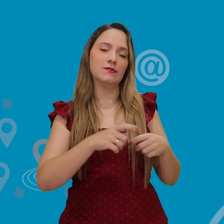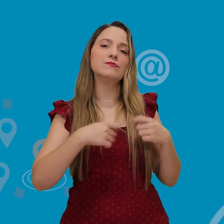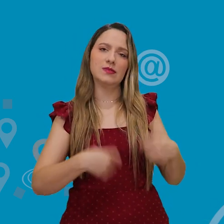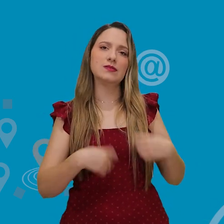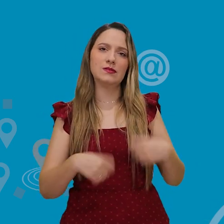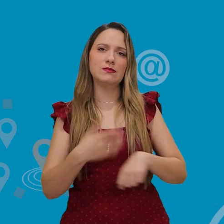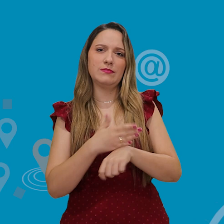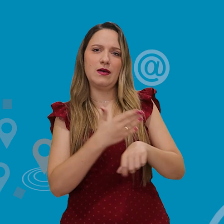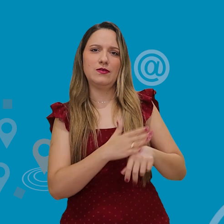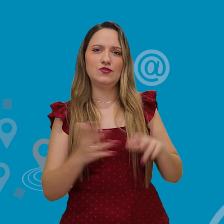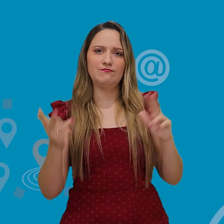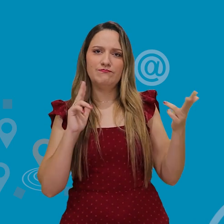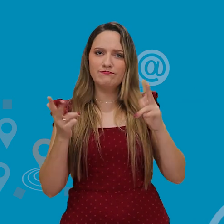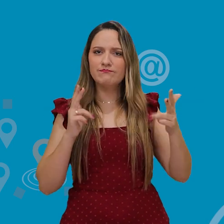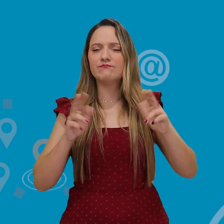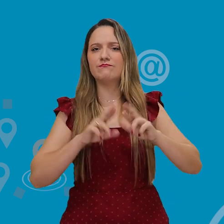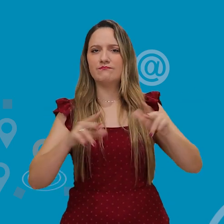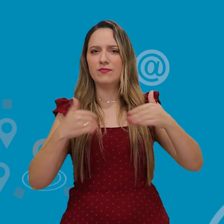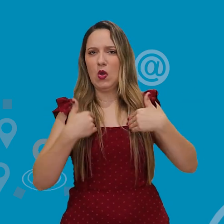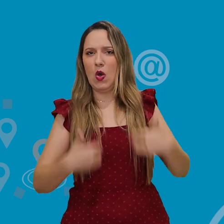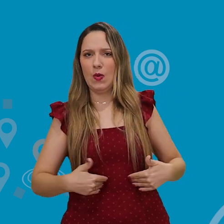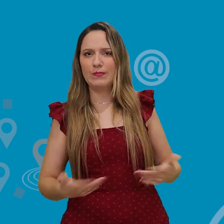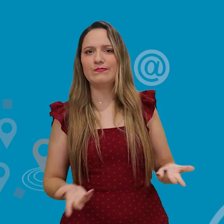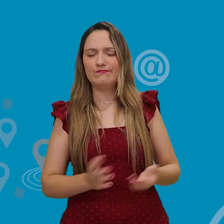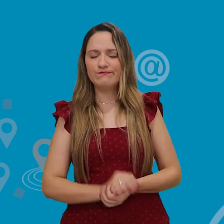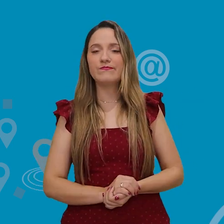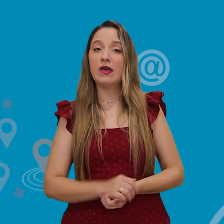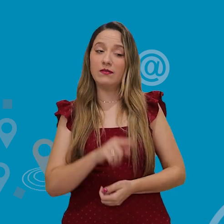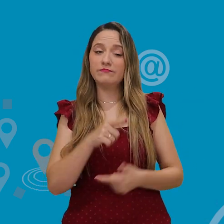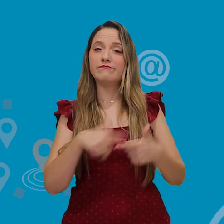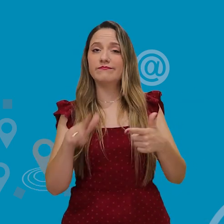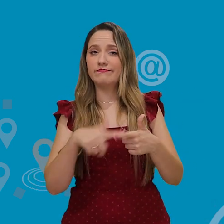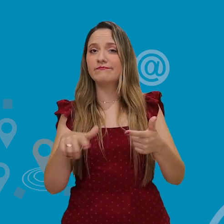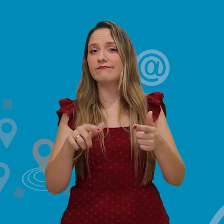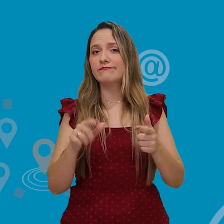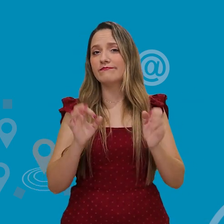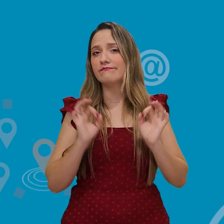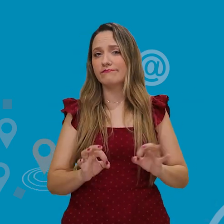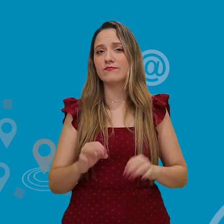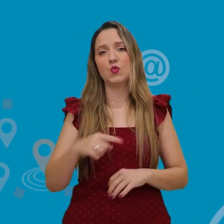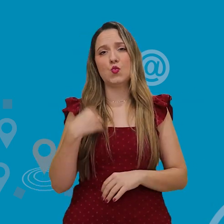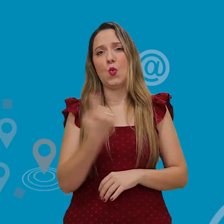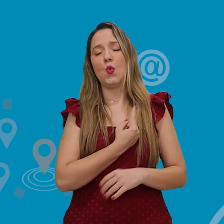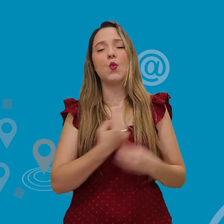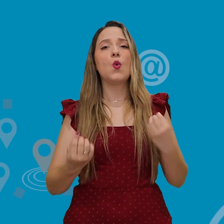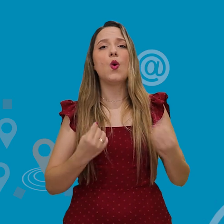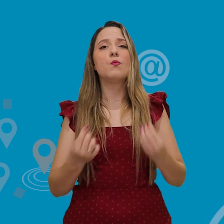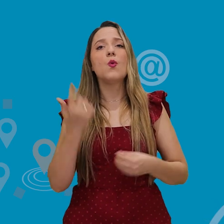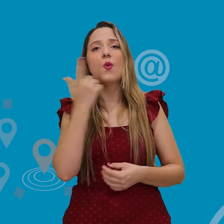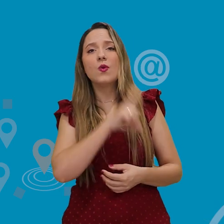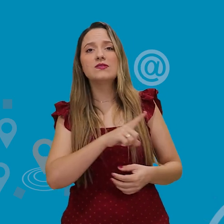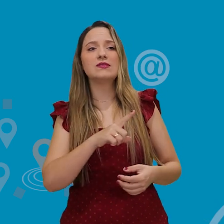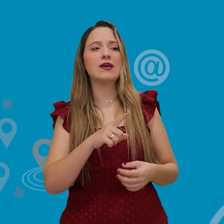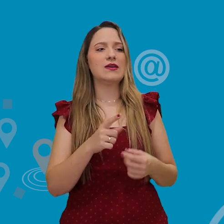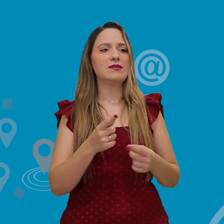que necessitam, né, para a utilização, né, de algumas práticas corporais. E talvez é um dos problemas que a